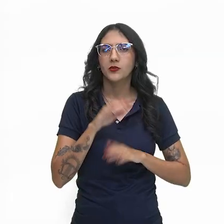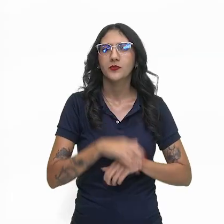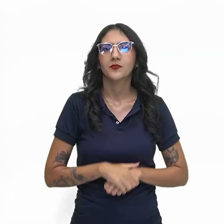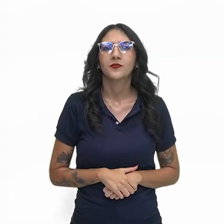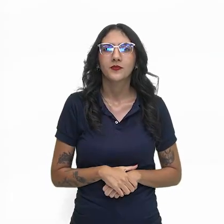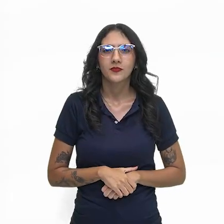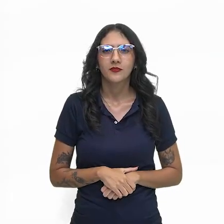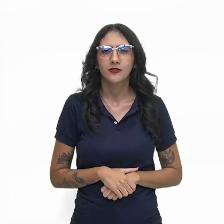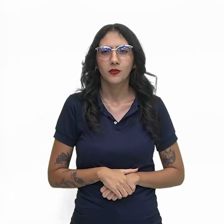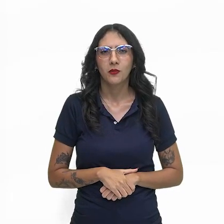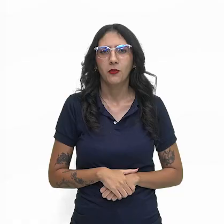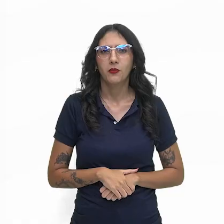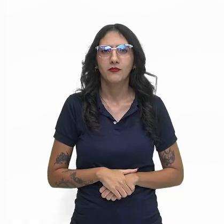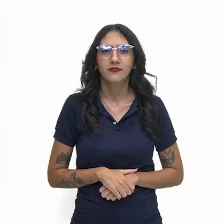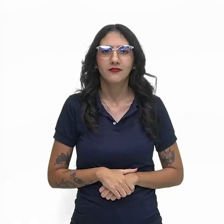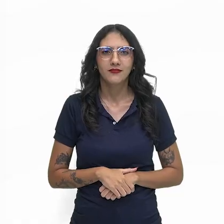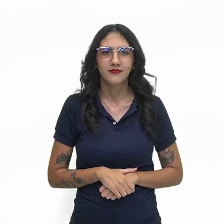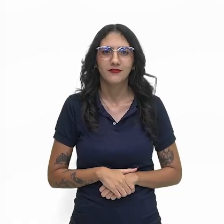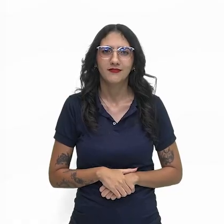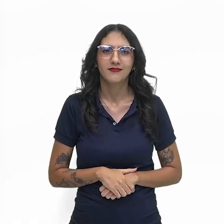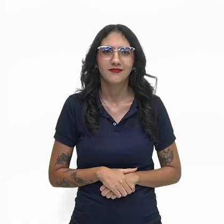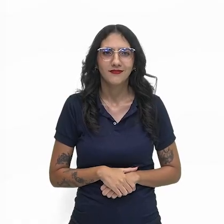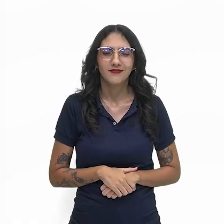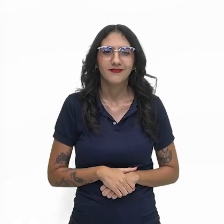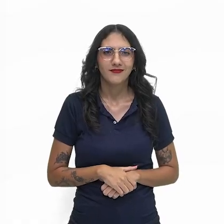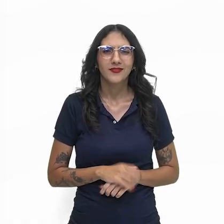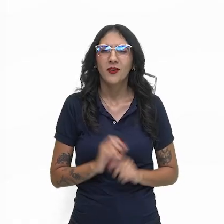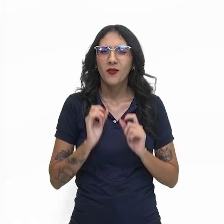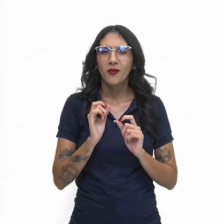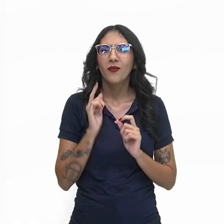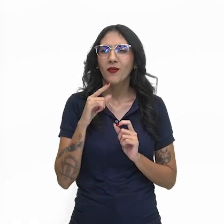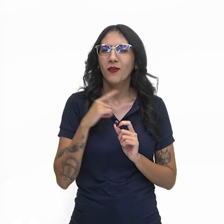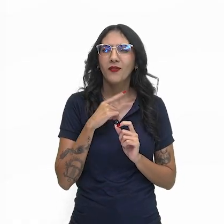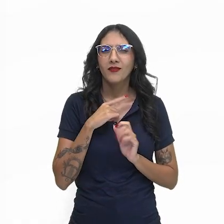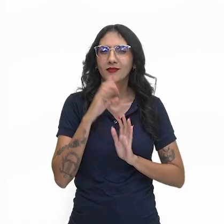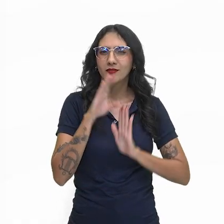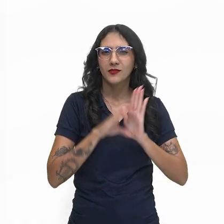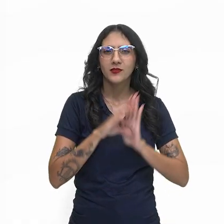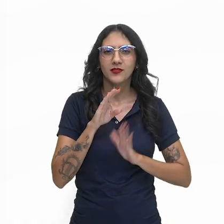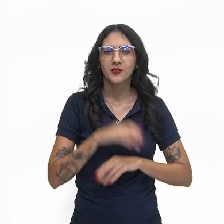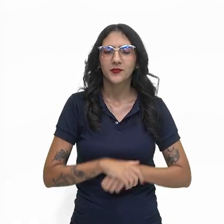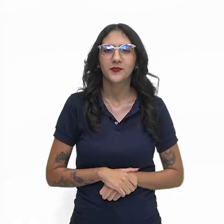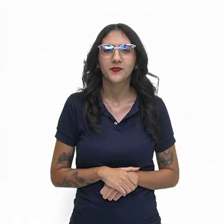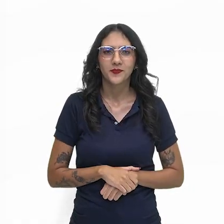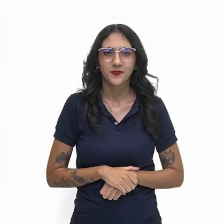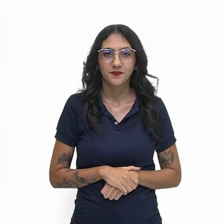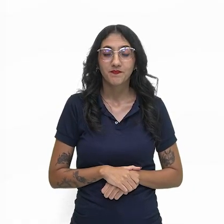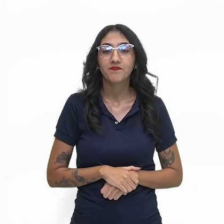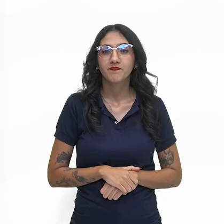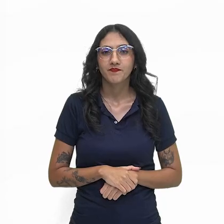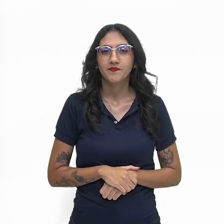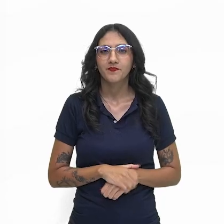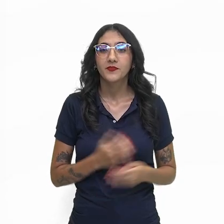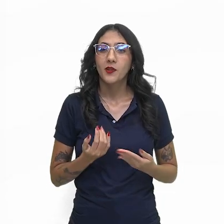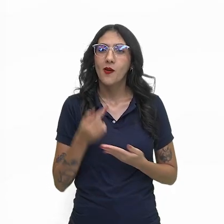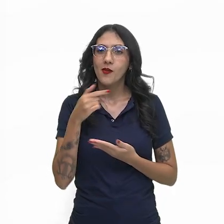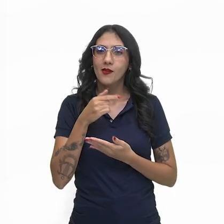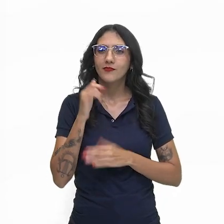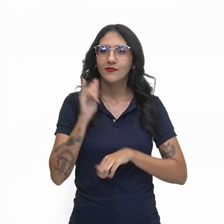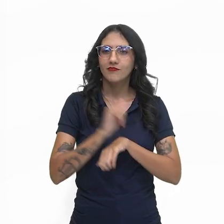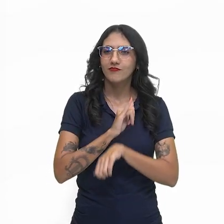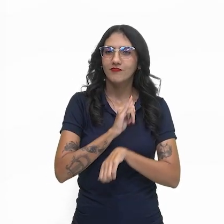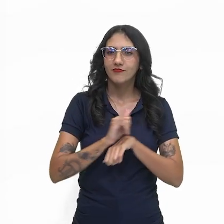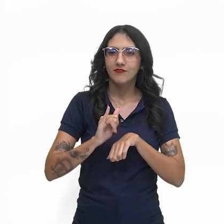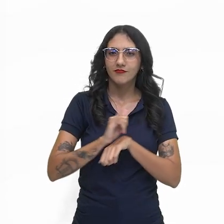números. Como nós já vimos, o que é o arredondamento de números? É a estratégia